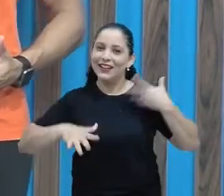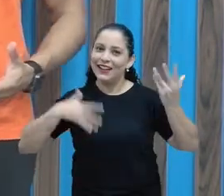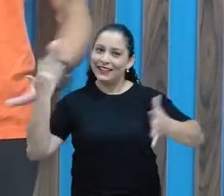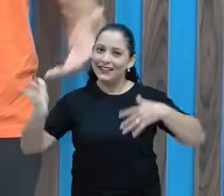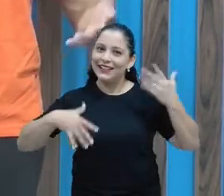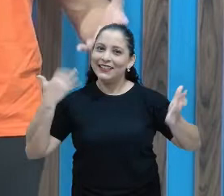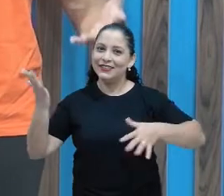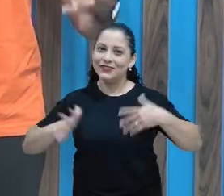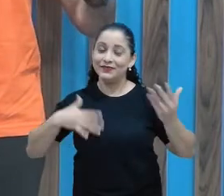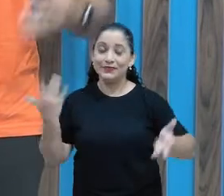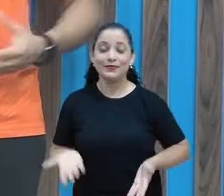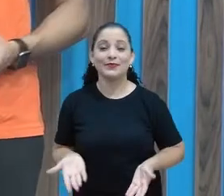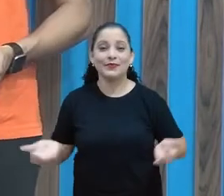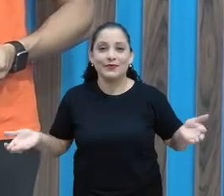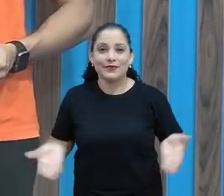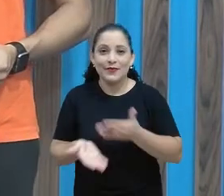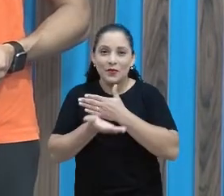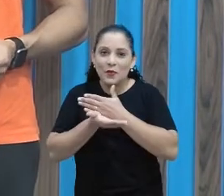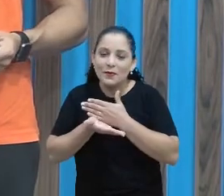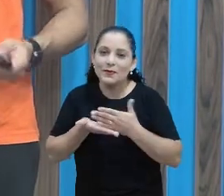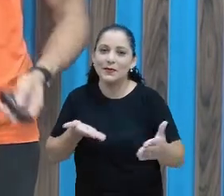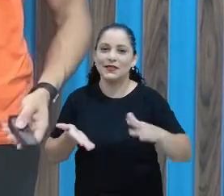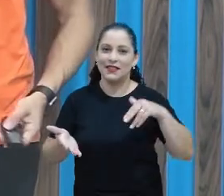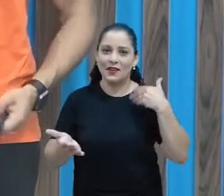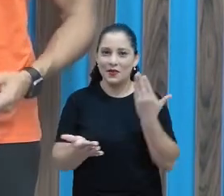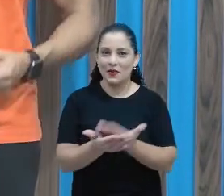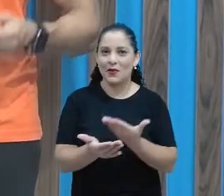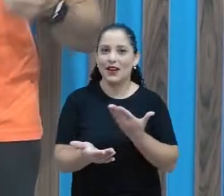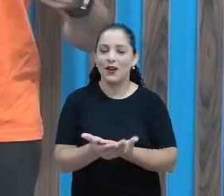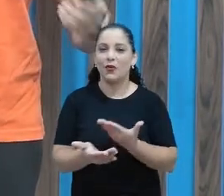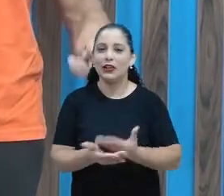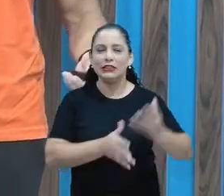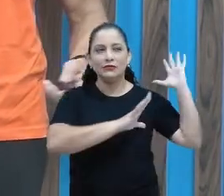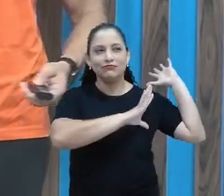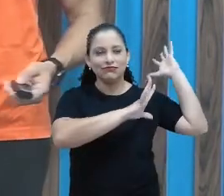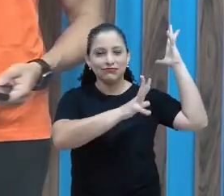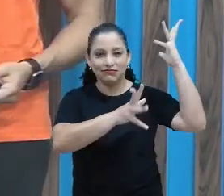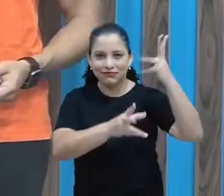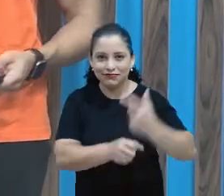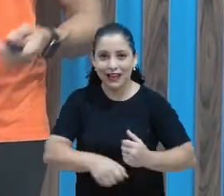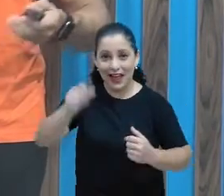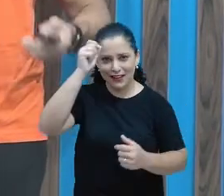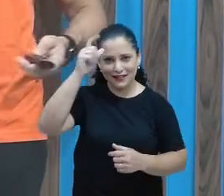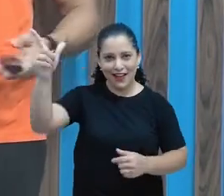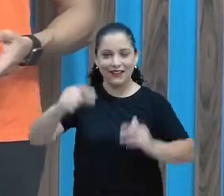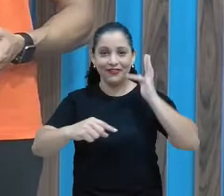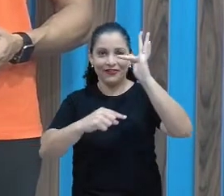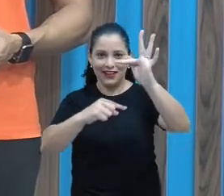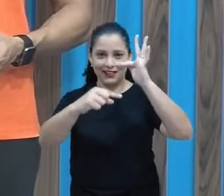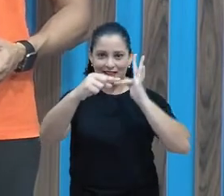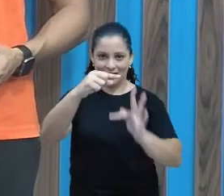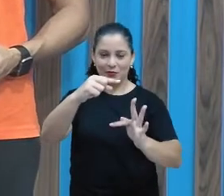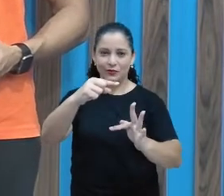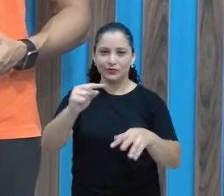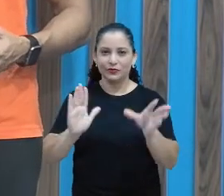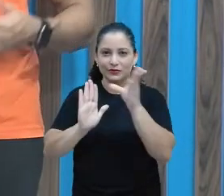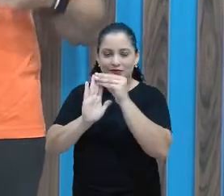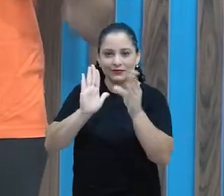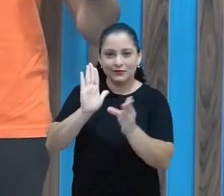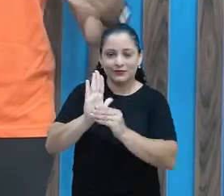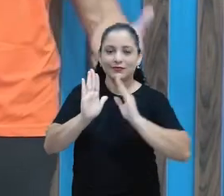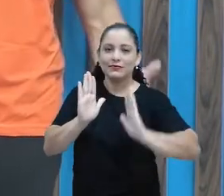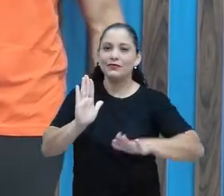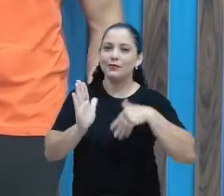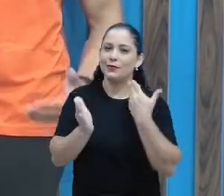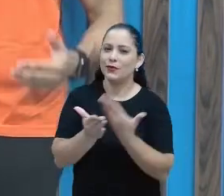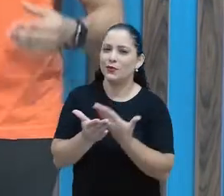e contentes para iniciarmos mais uma aula, relembrando aí a ideia de fração, conteúdo que vocês viram